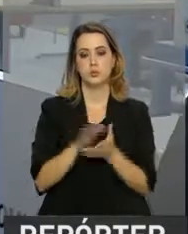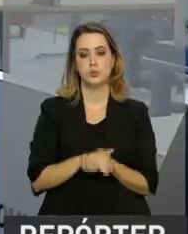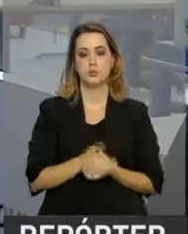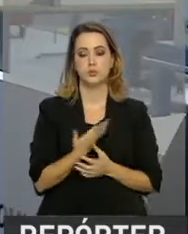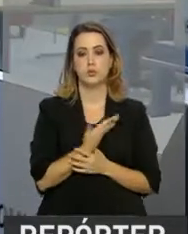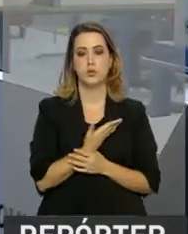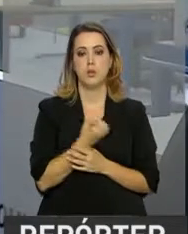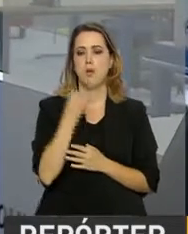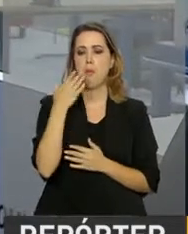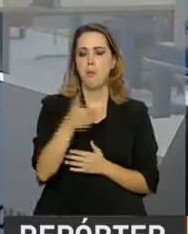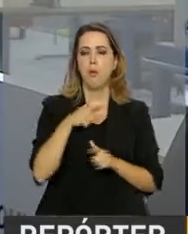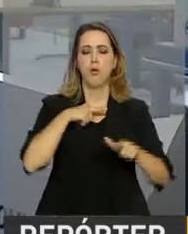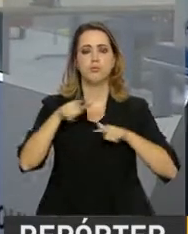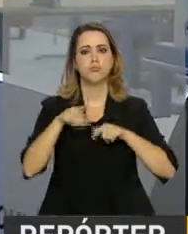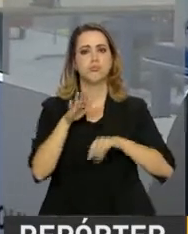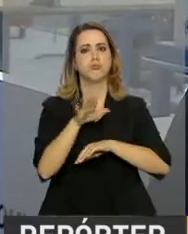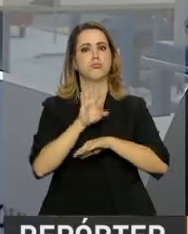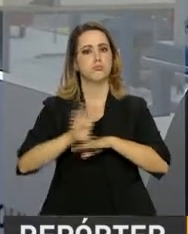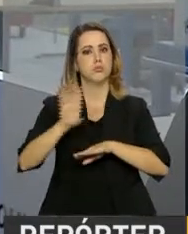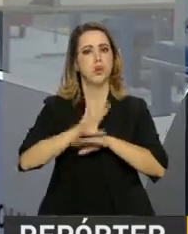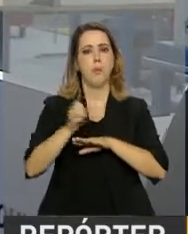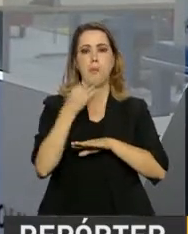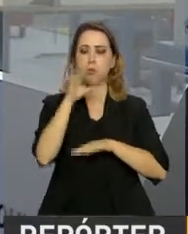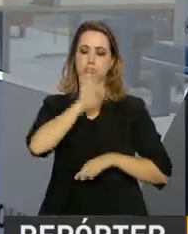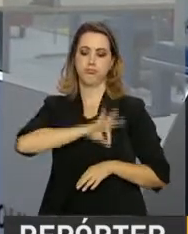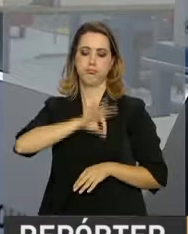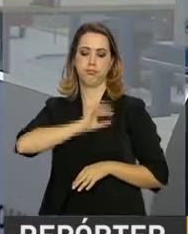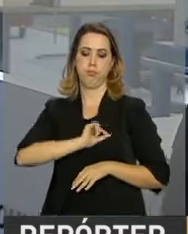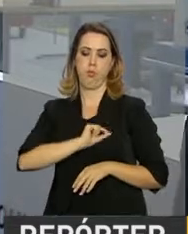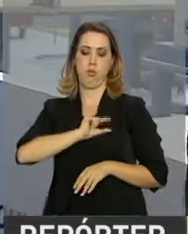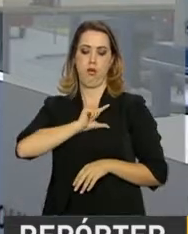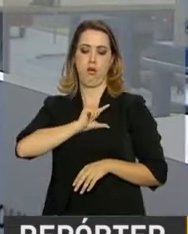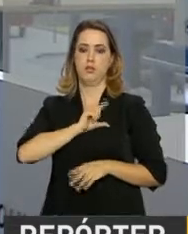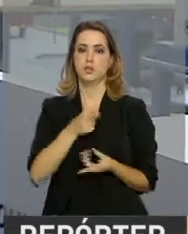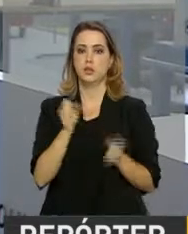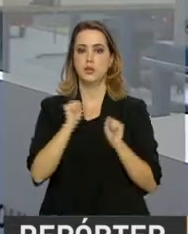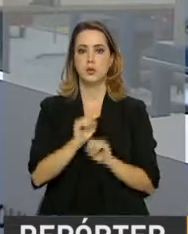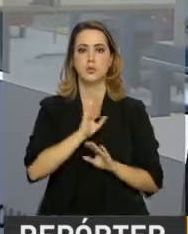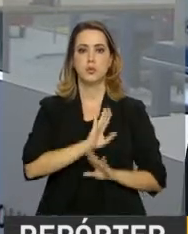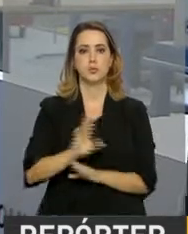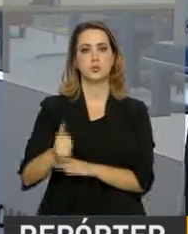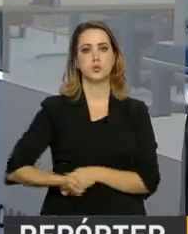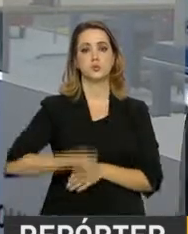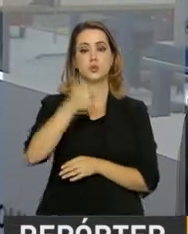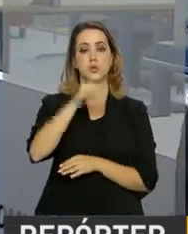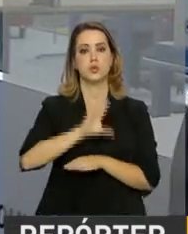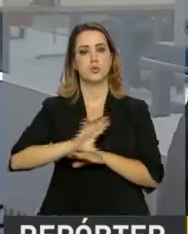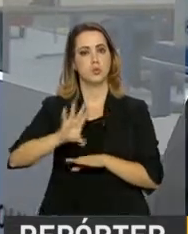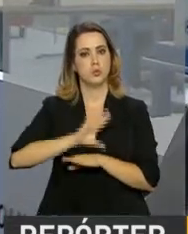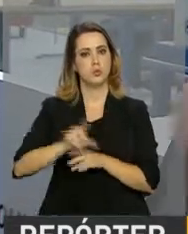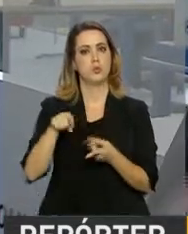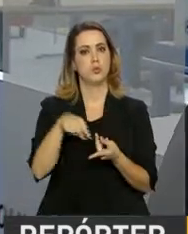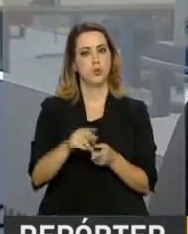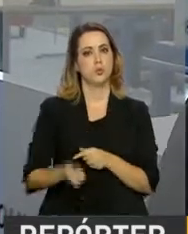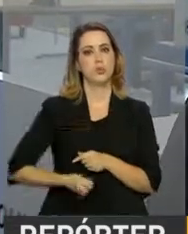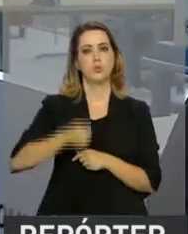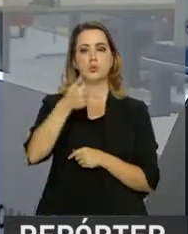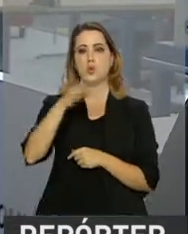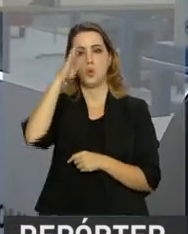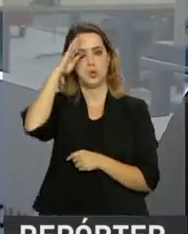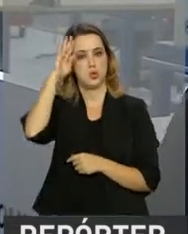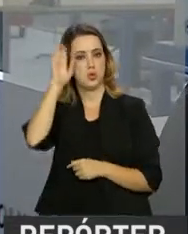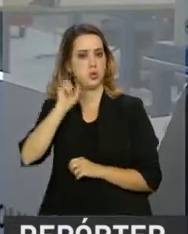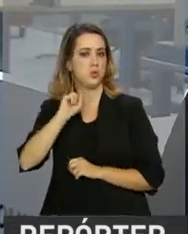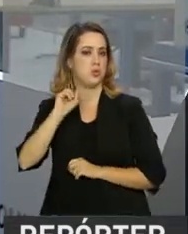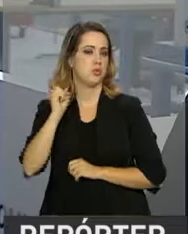técnico ele se insere no mundo do trabalho com um bom salário ele consegue complementar sua formação seja no curso superior de tecnologia seja no curso